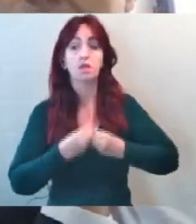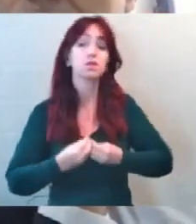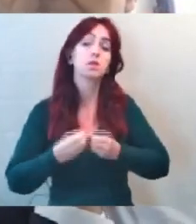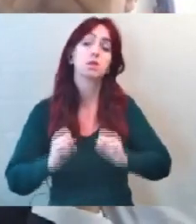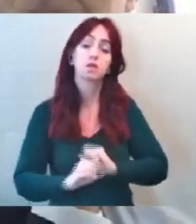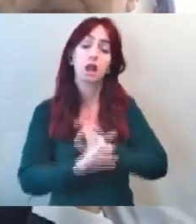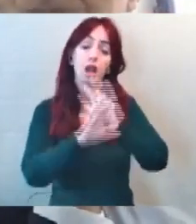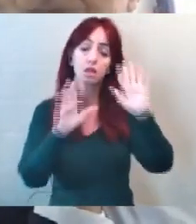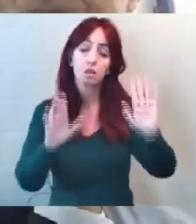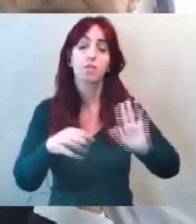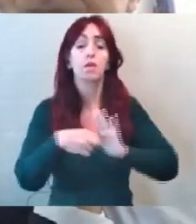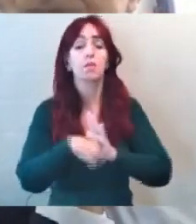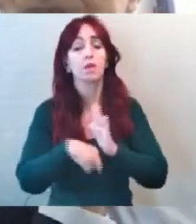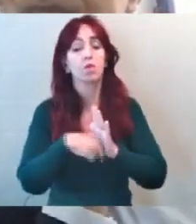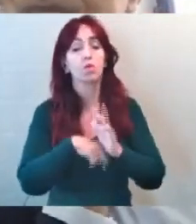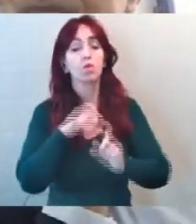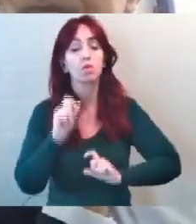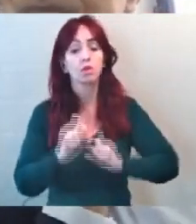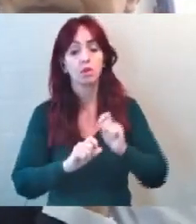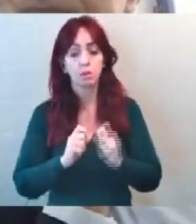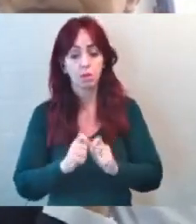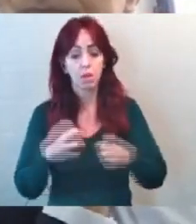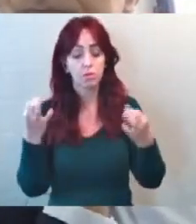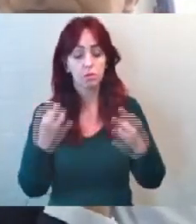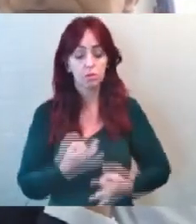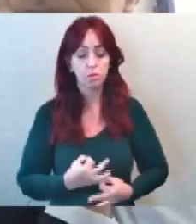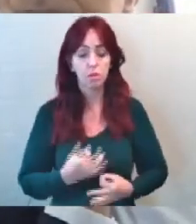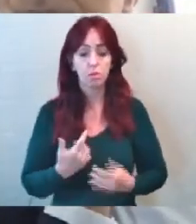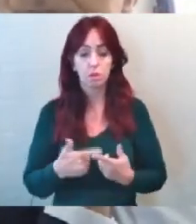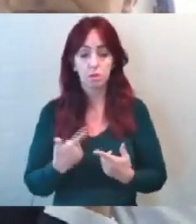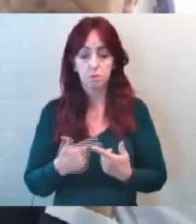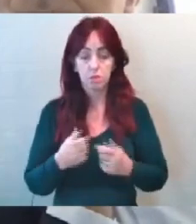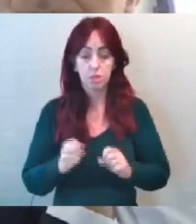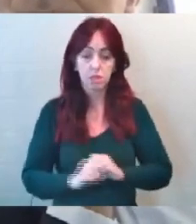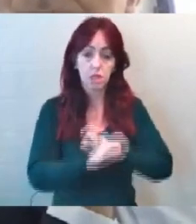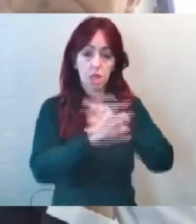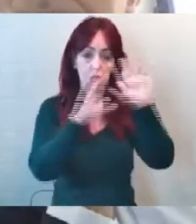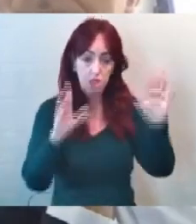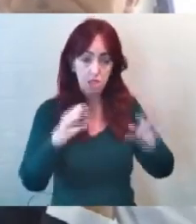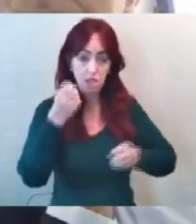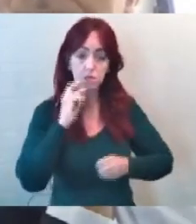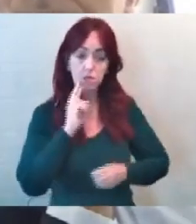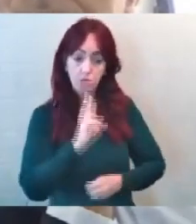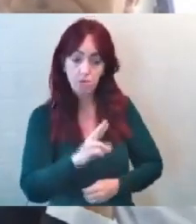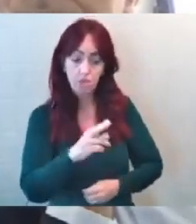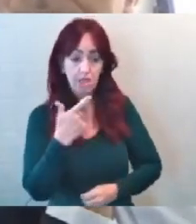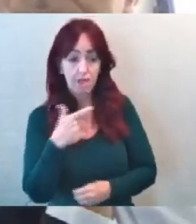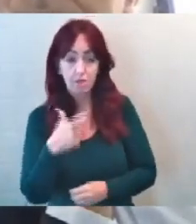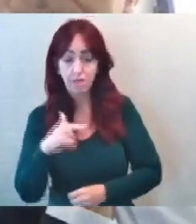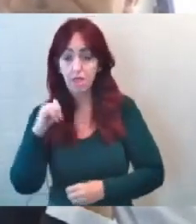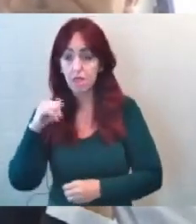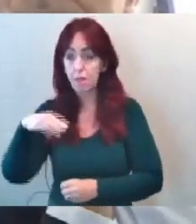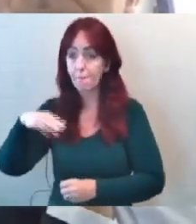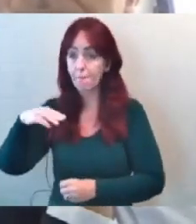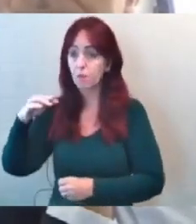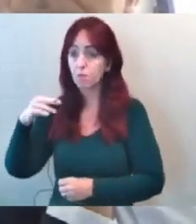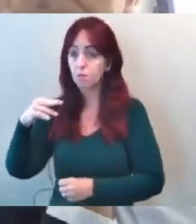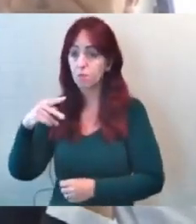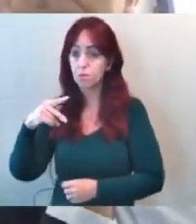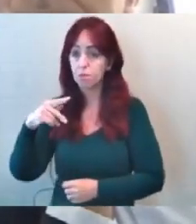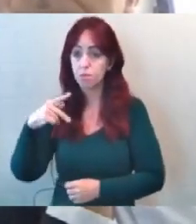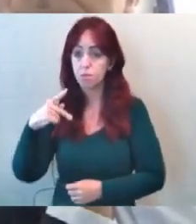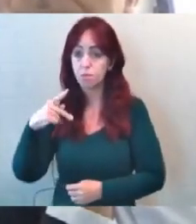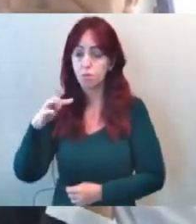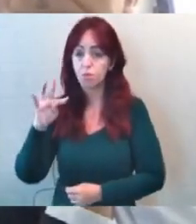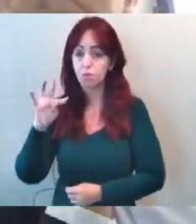à pergunta, foi justamente para, uma vez esclarecido que não havia imputação de ilícito, até porque se houver aqui